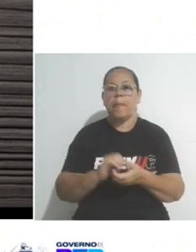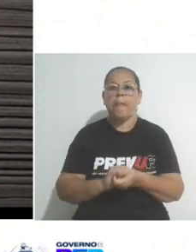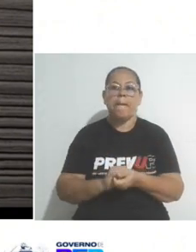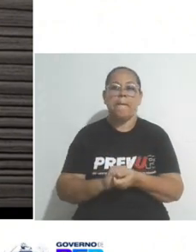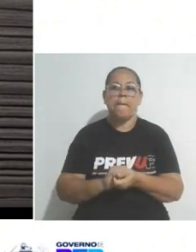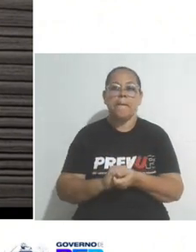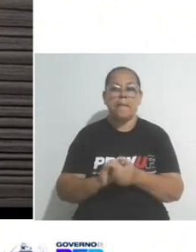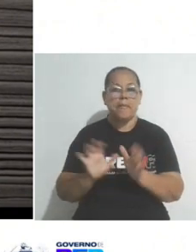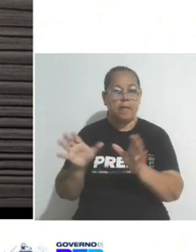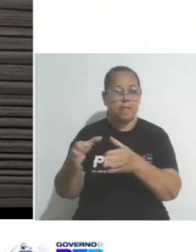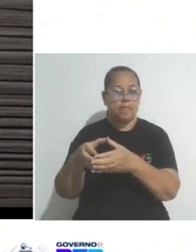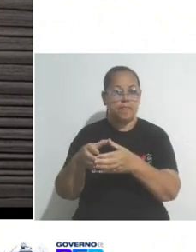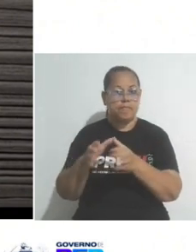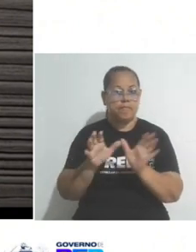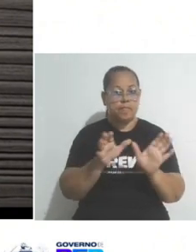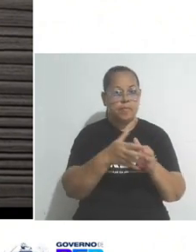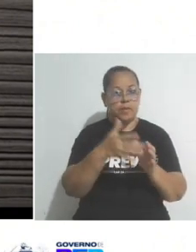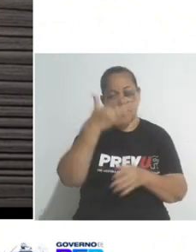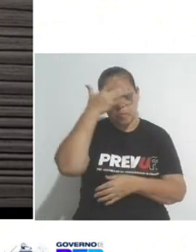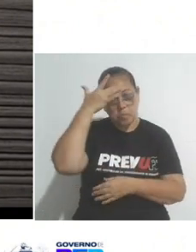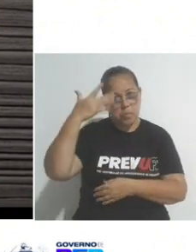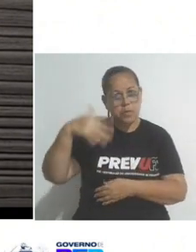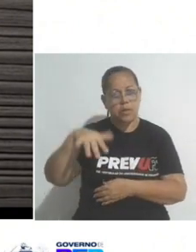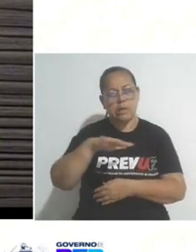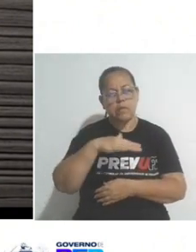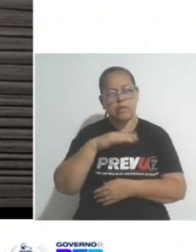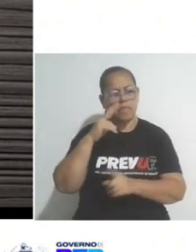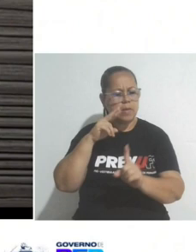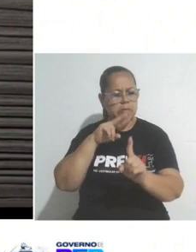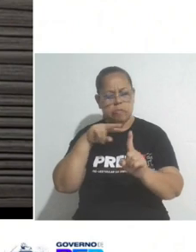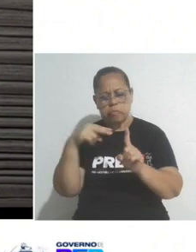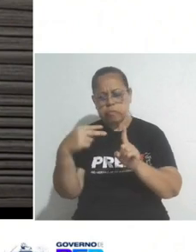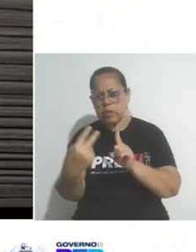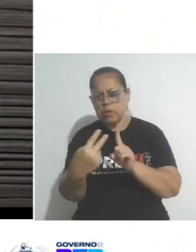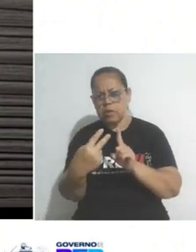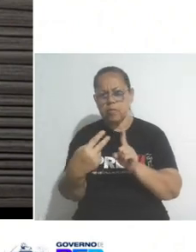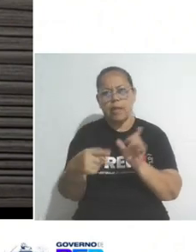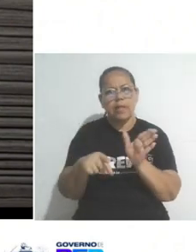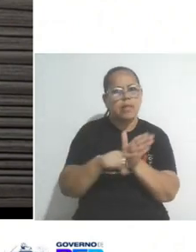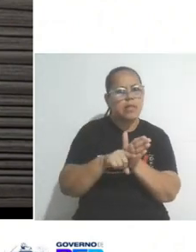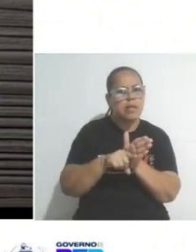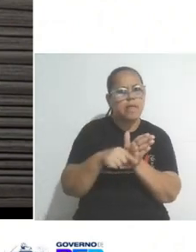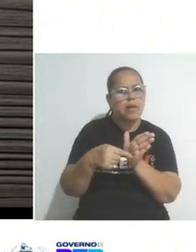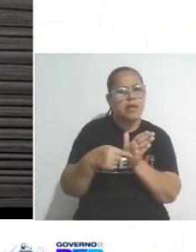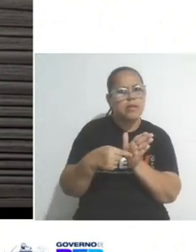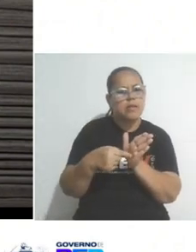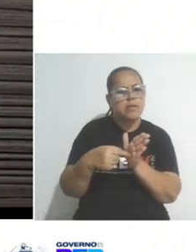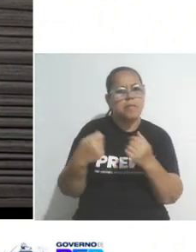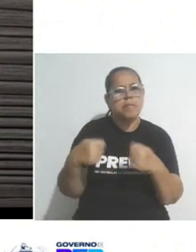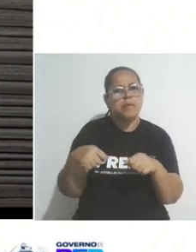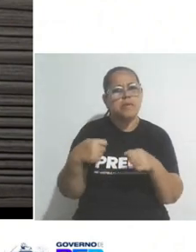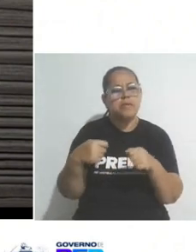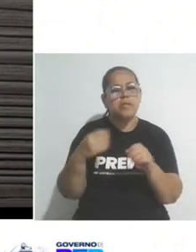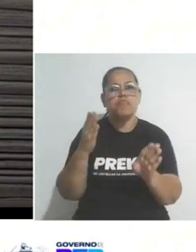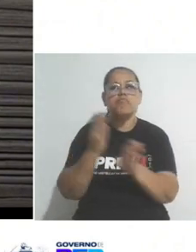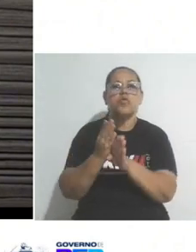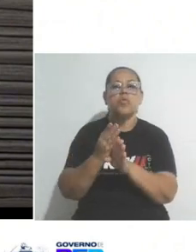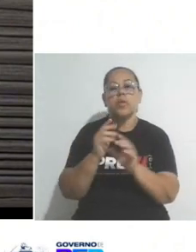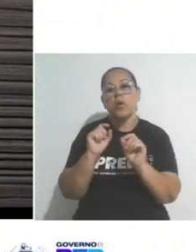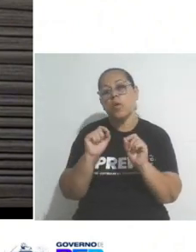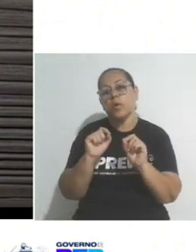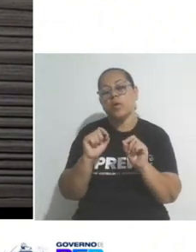grupo populacional nessa perspectiva com essa diferença a gente só precisa descobrir